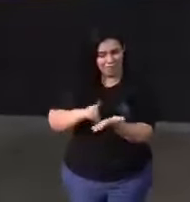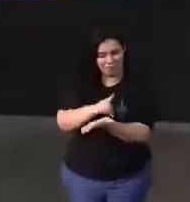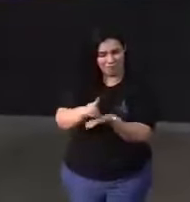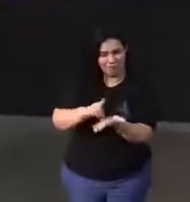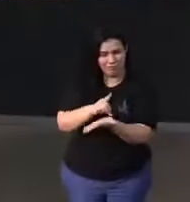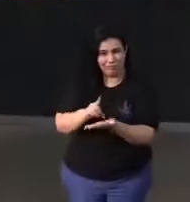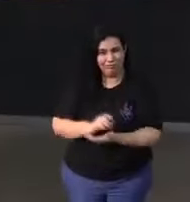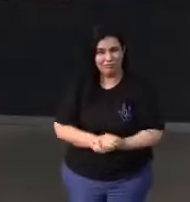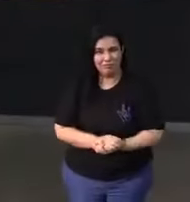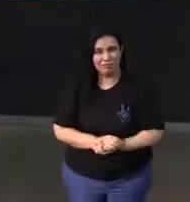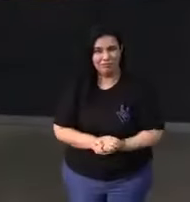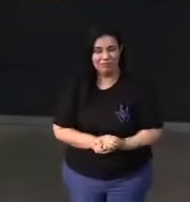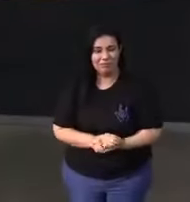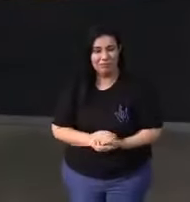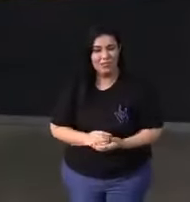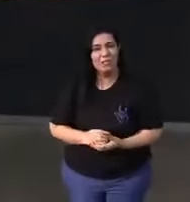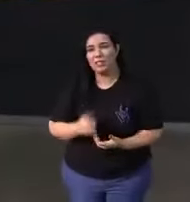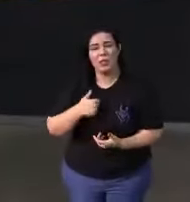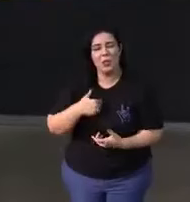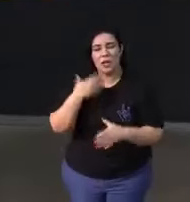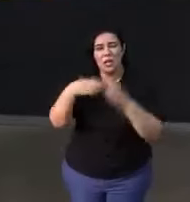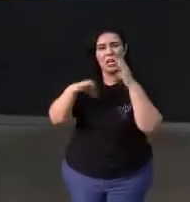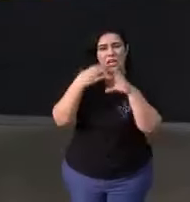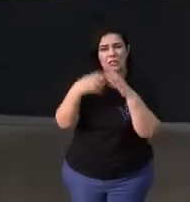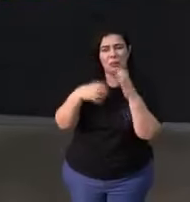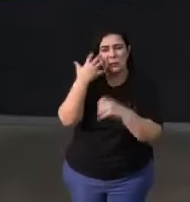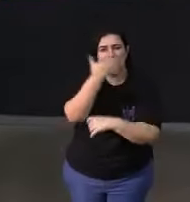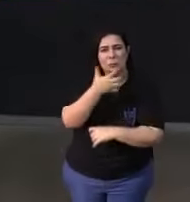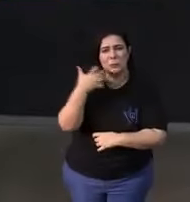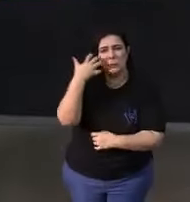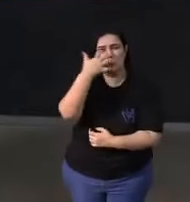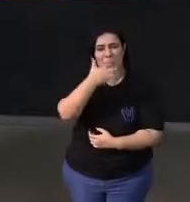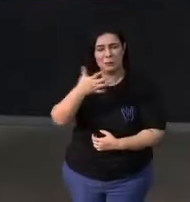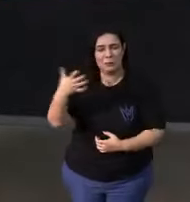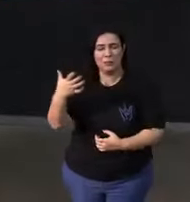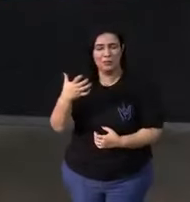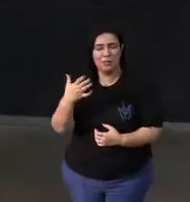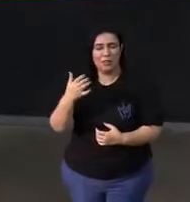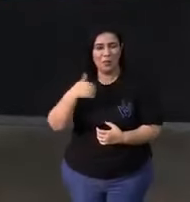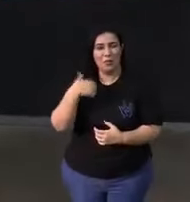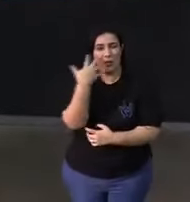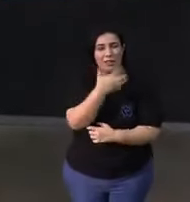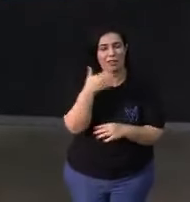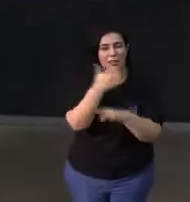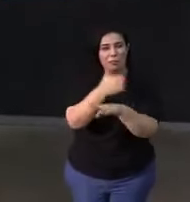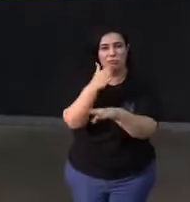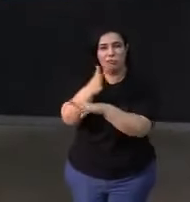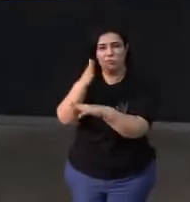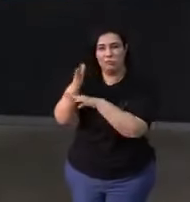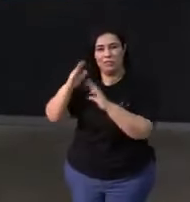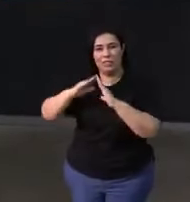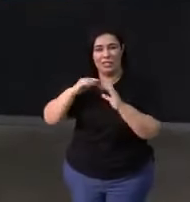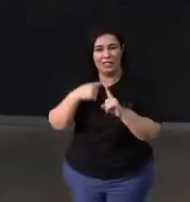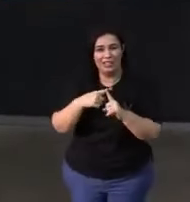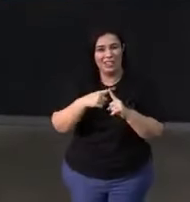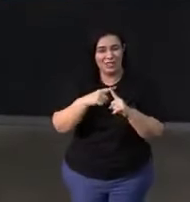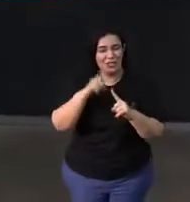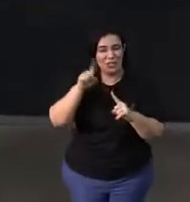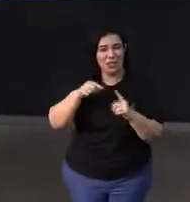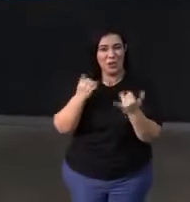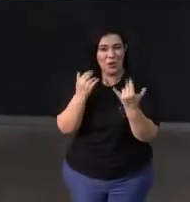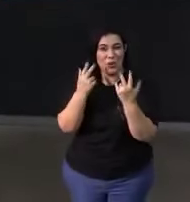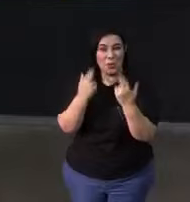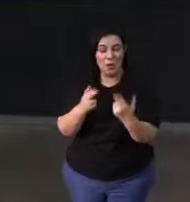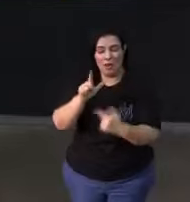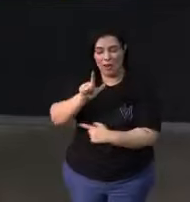Obstinado, você levita, você cantor da noite, gospel. Eu vou cantar nas igrejas, você, a Lauriette de